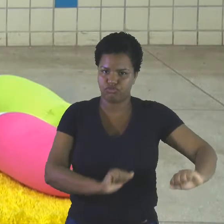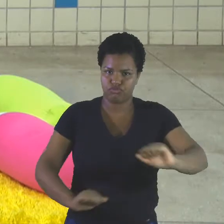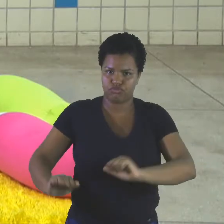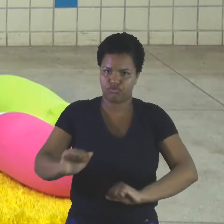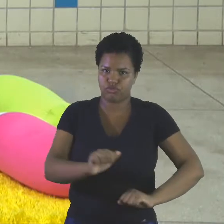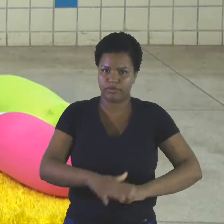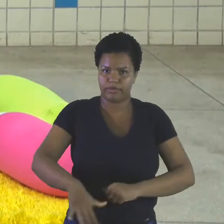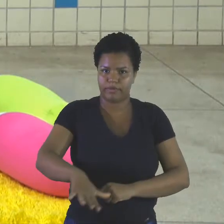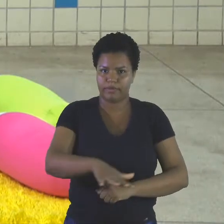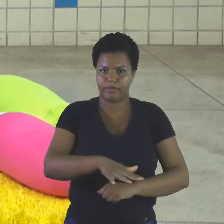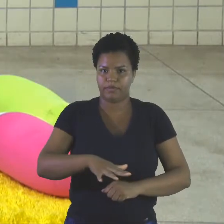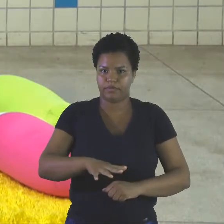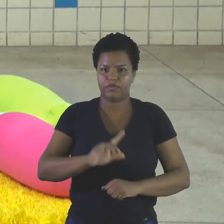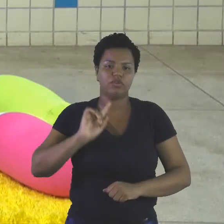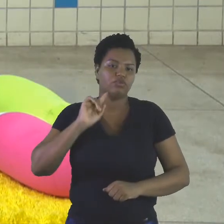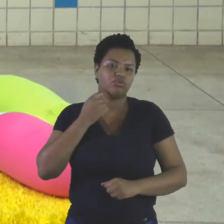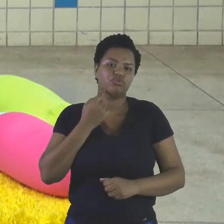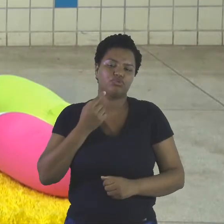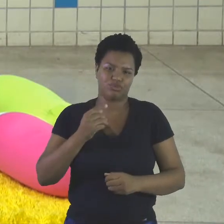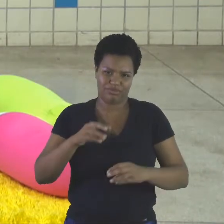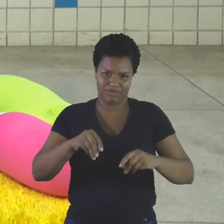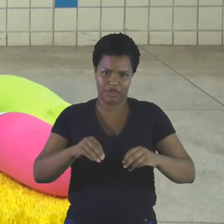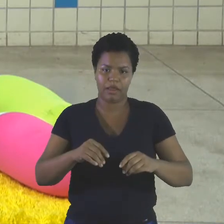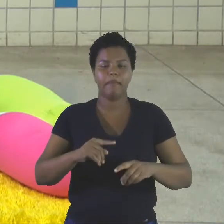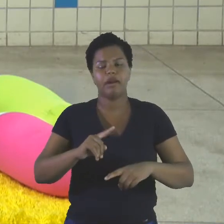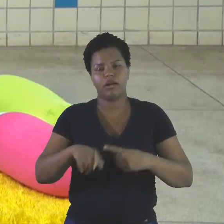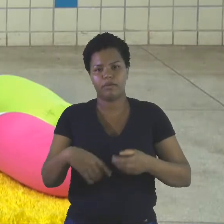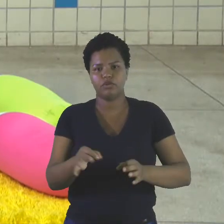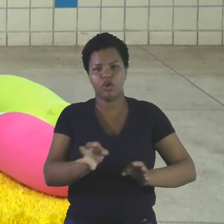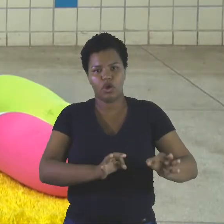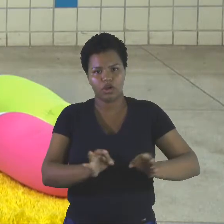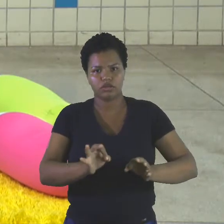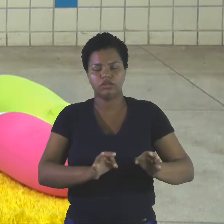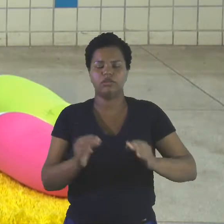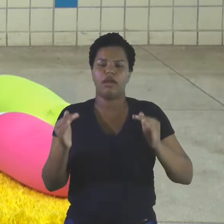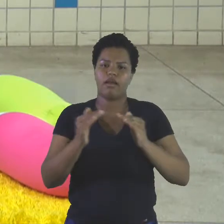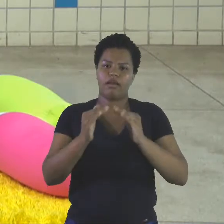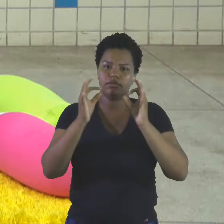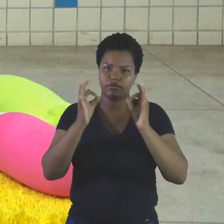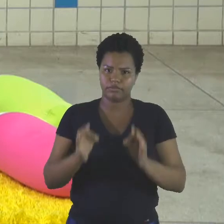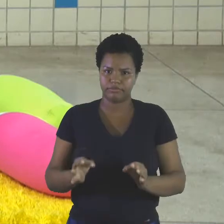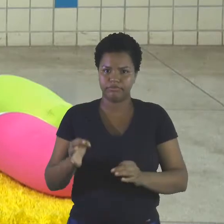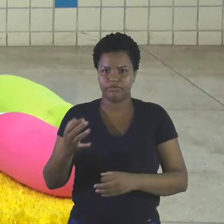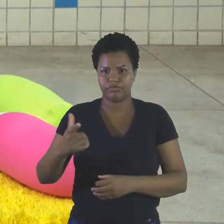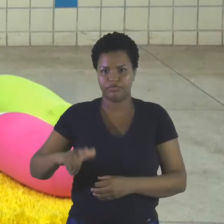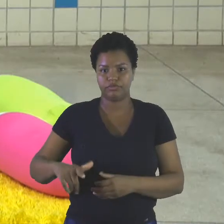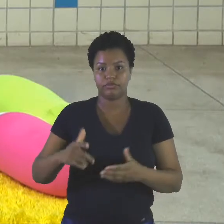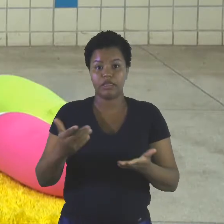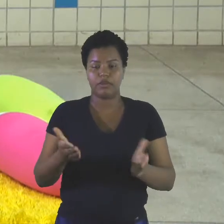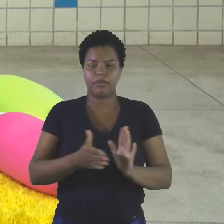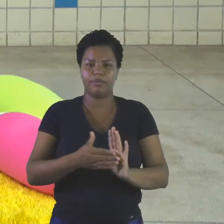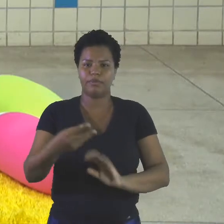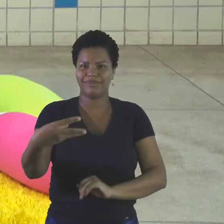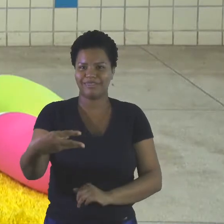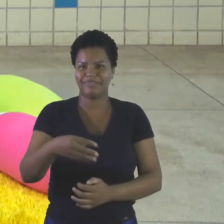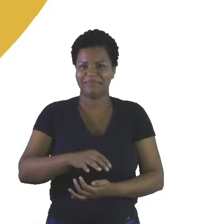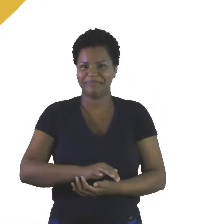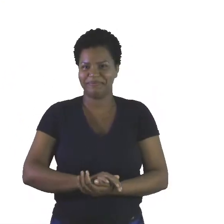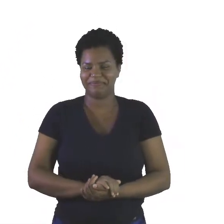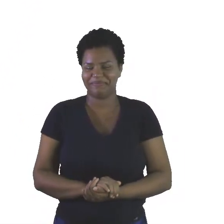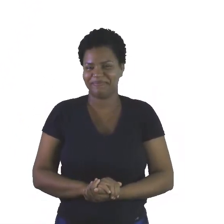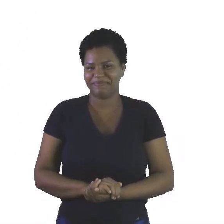para que fique tudo organizado na sua casa novamente certo e essa foi a nossa terceira proposta